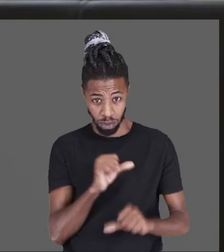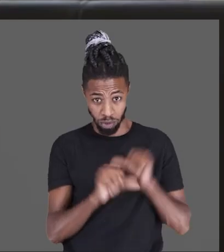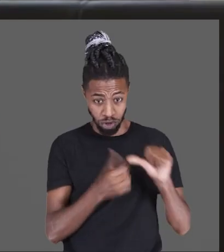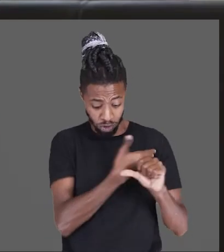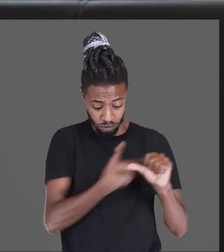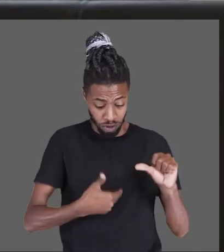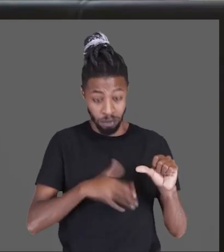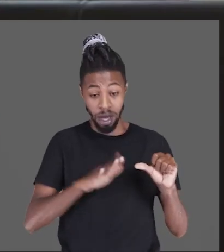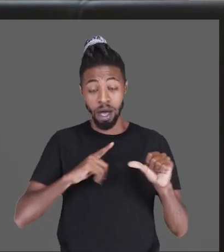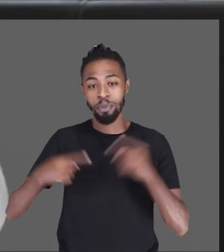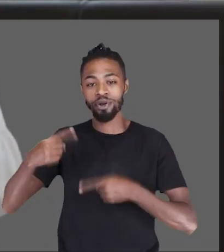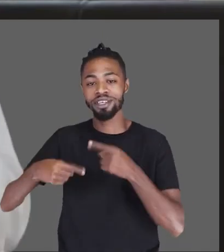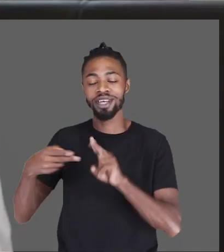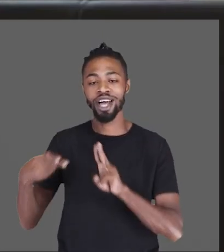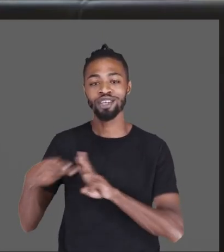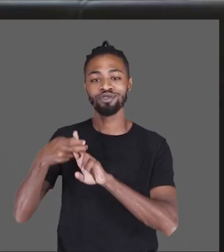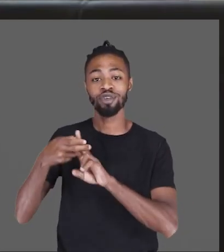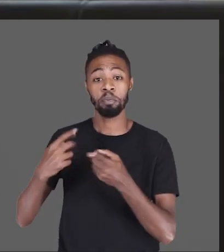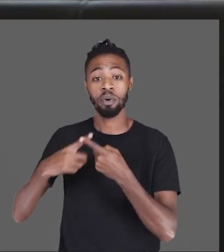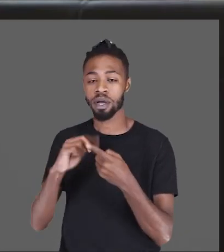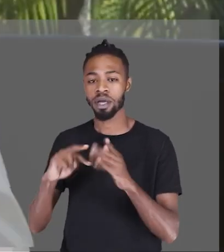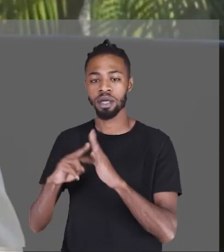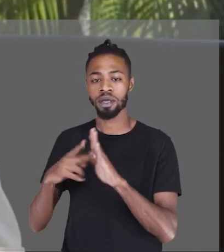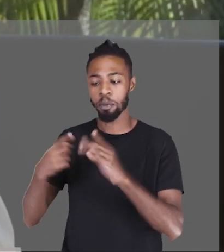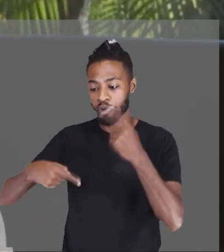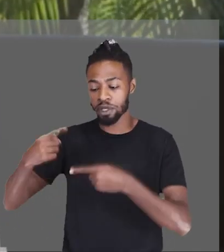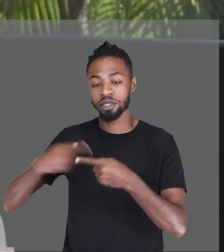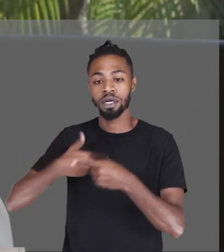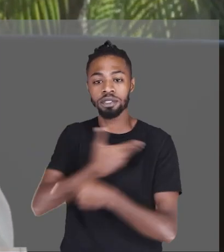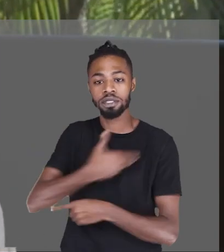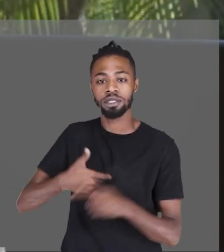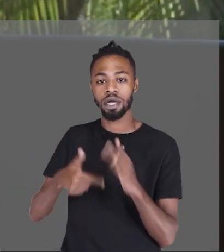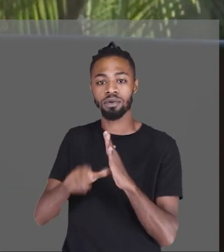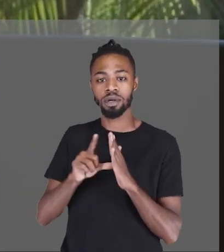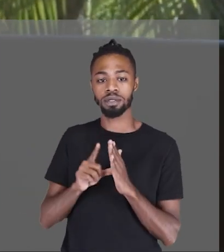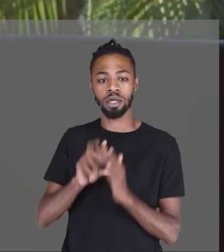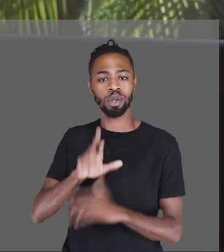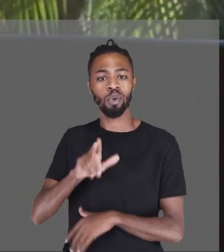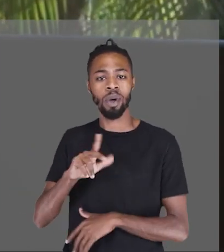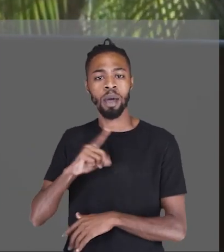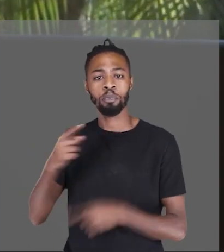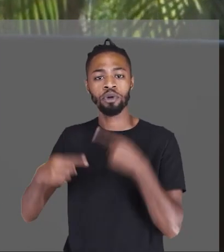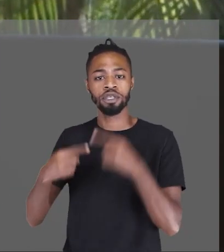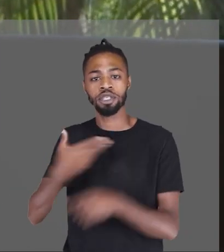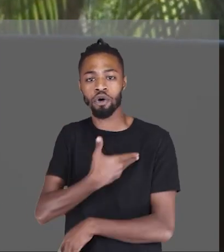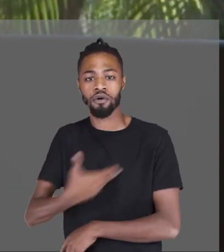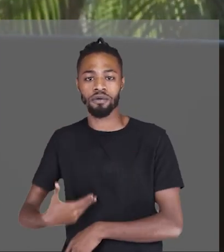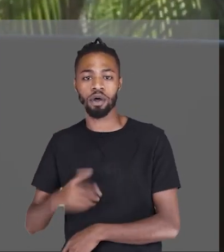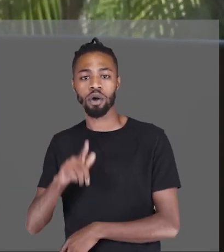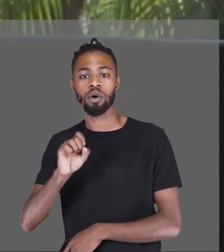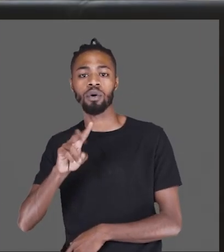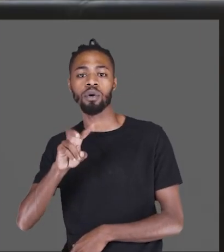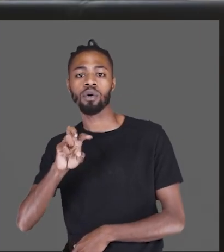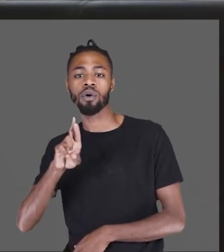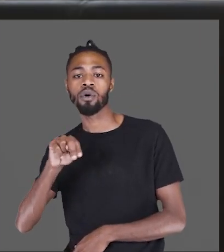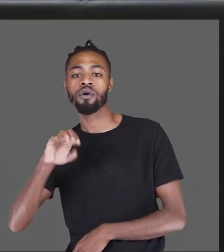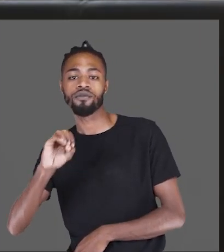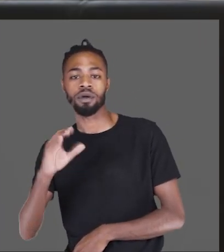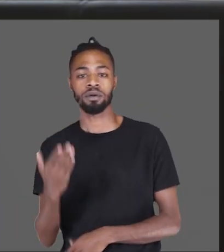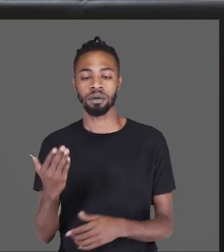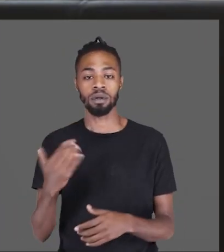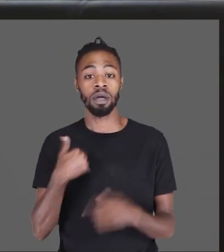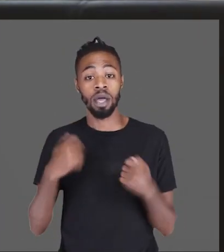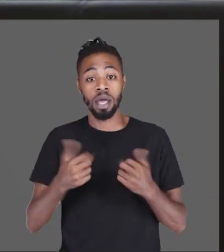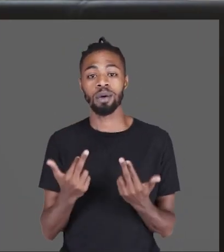brasileira. Muda governo, mas você tem a política do SUS, porque começou a ser uma política de Estado, e não política de governo. A mesma coisa